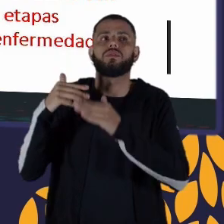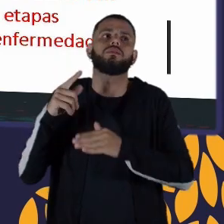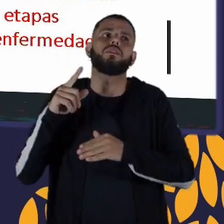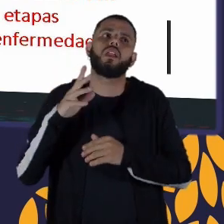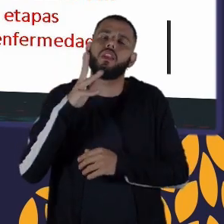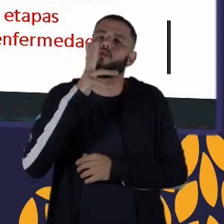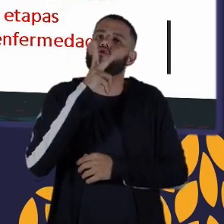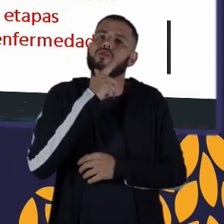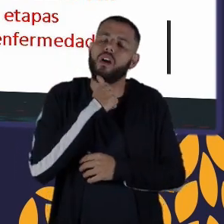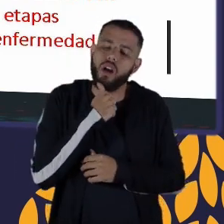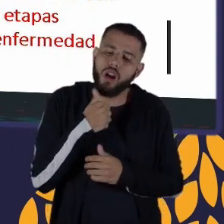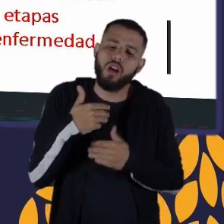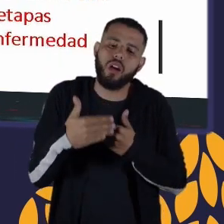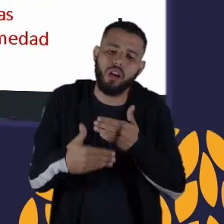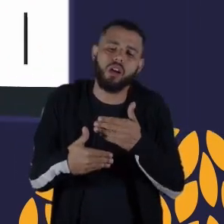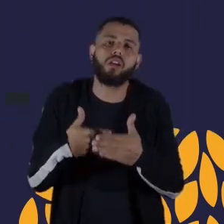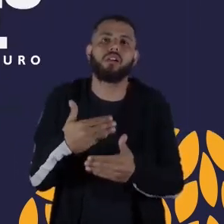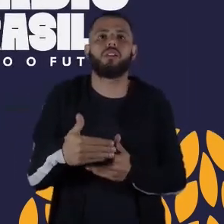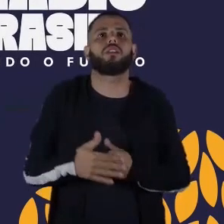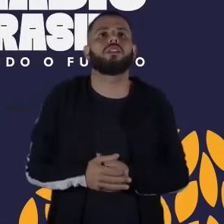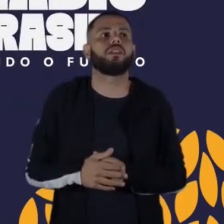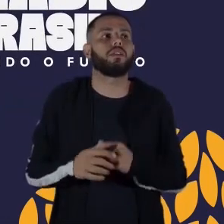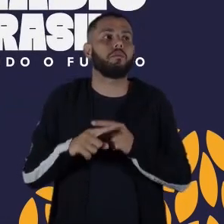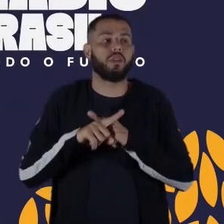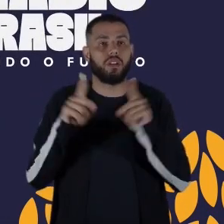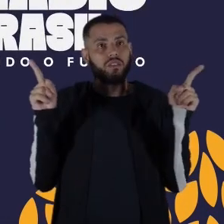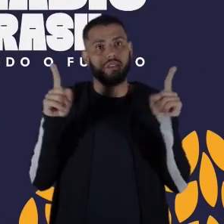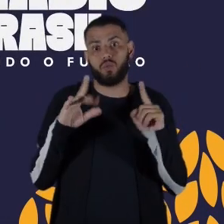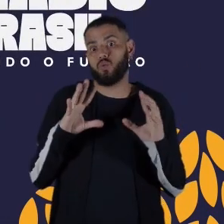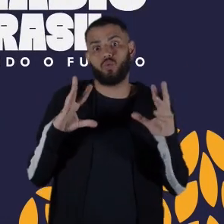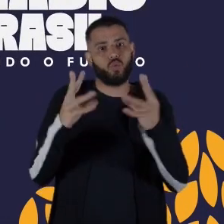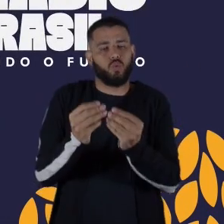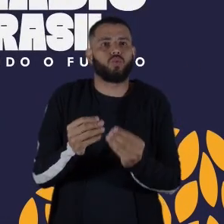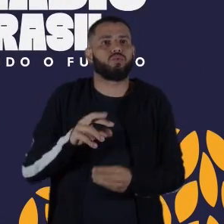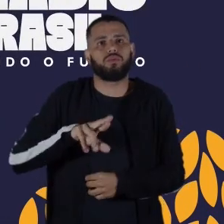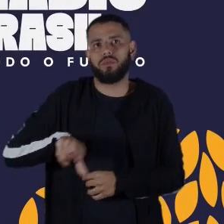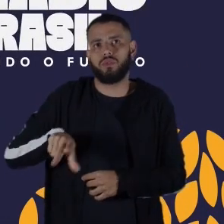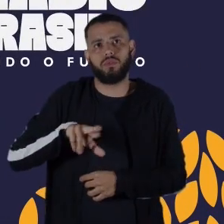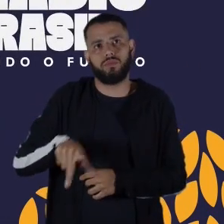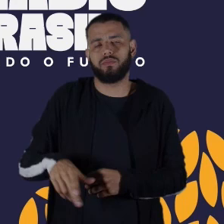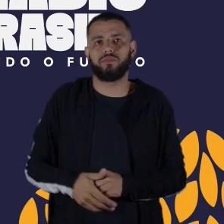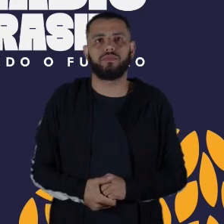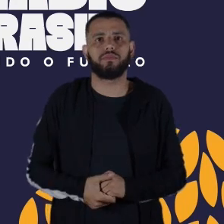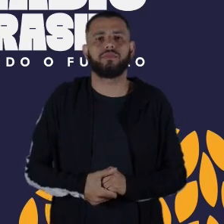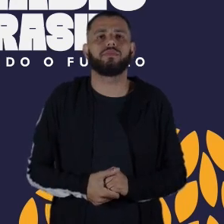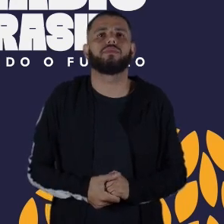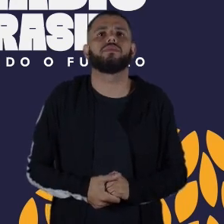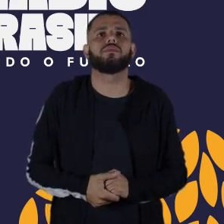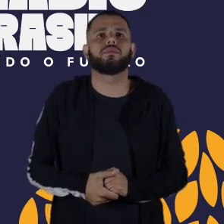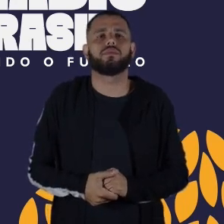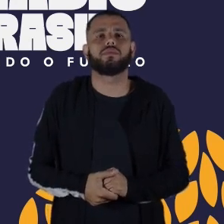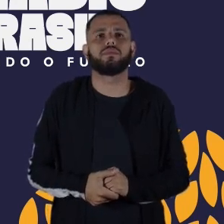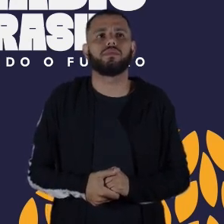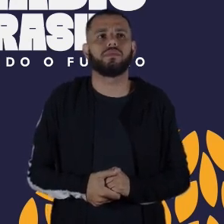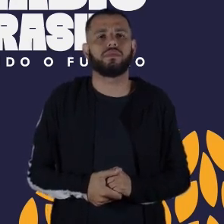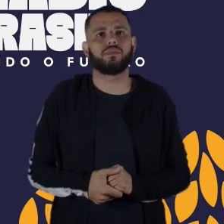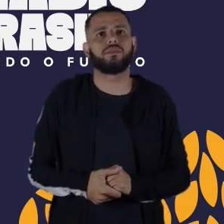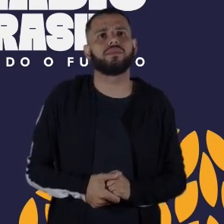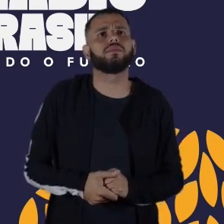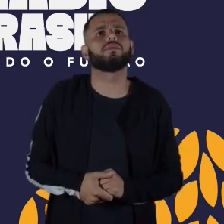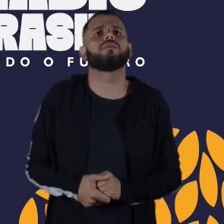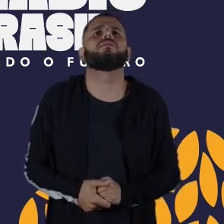devagar. Mas não é com todos os pacientes, porque alguns deles não vão responder. E